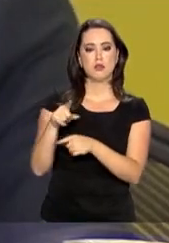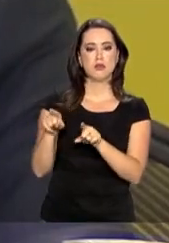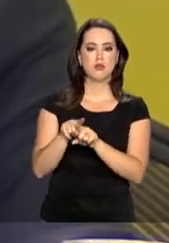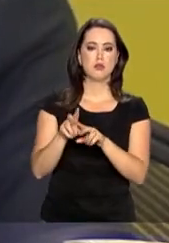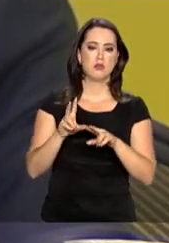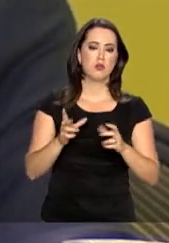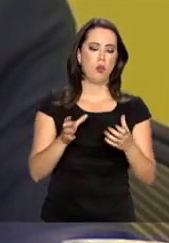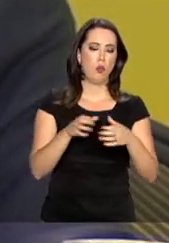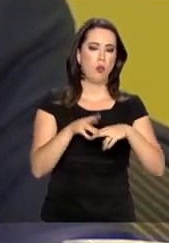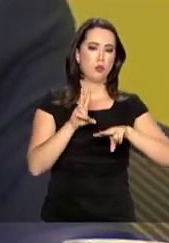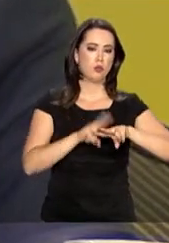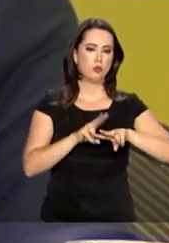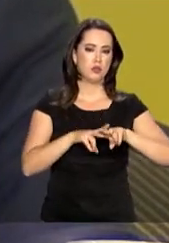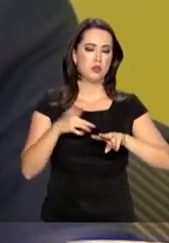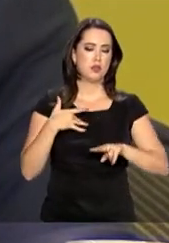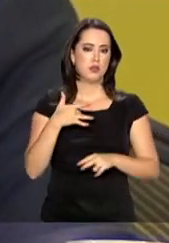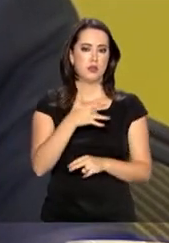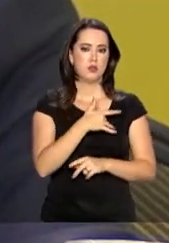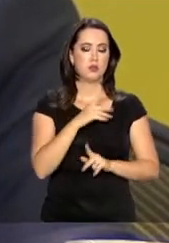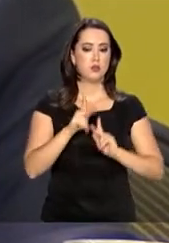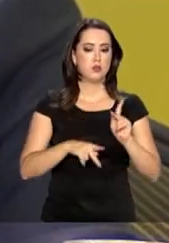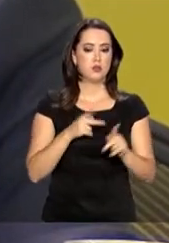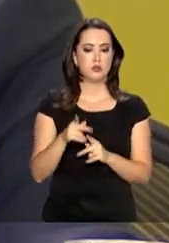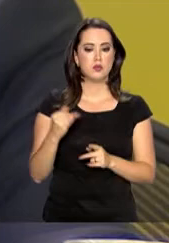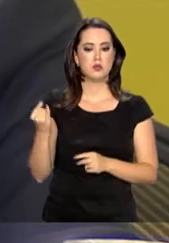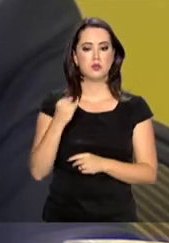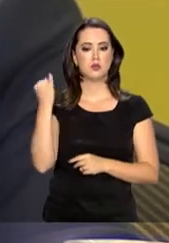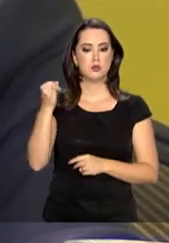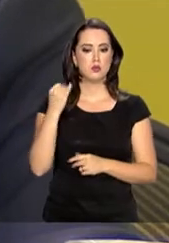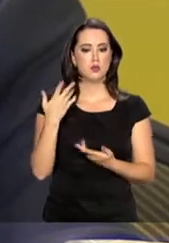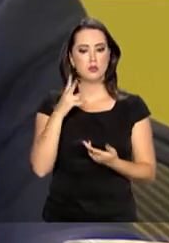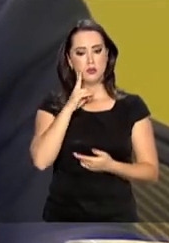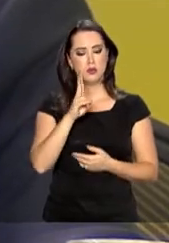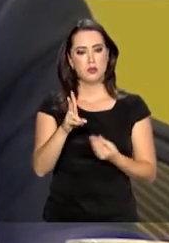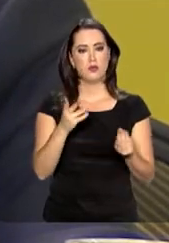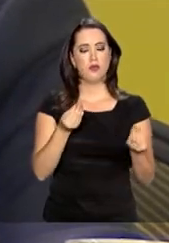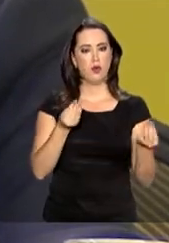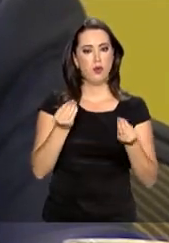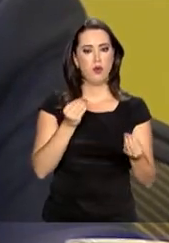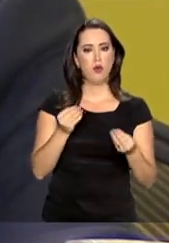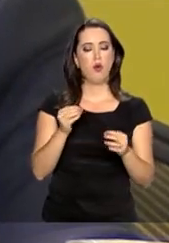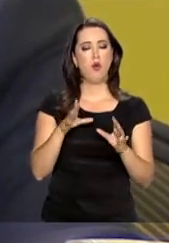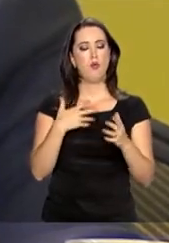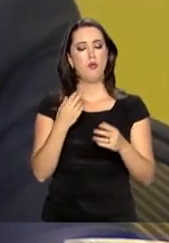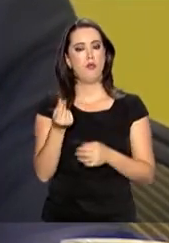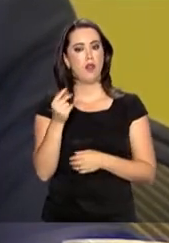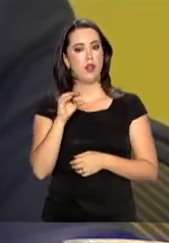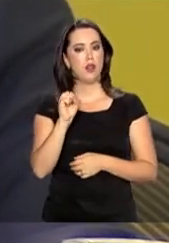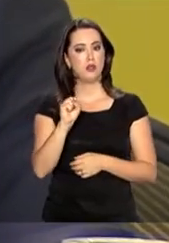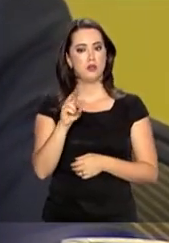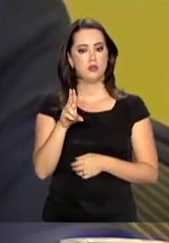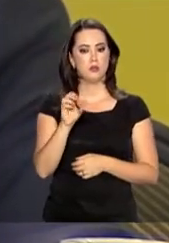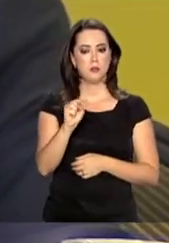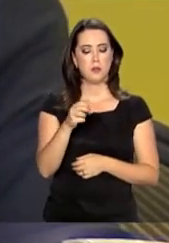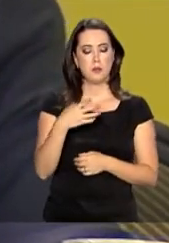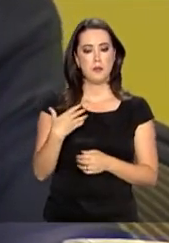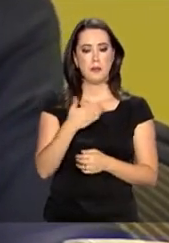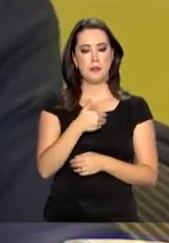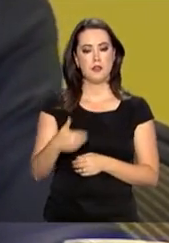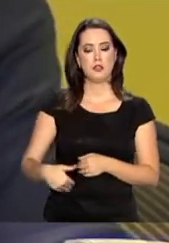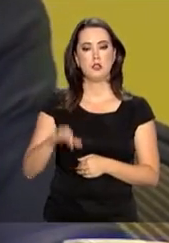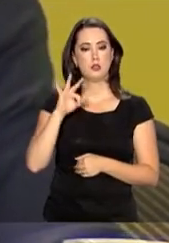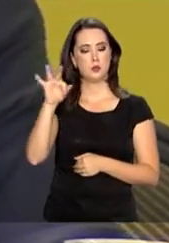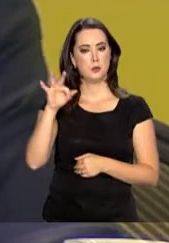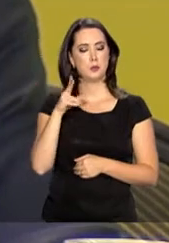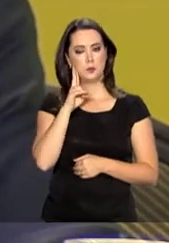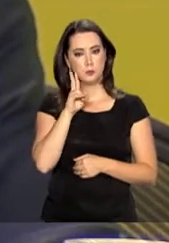os temas ligados à saúde pública e a importância, inclusive, da revisão da tabela SUS e a União olhando de